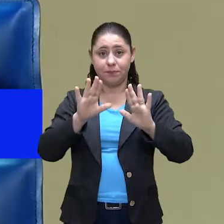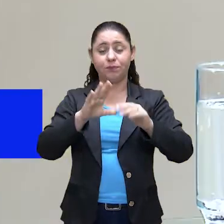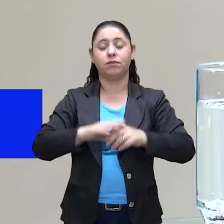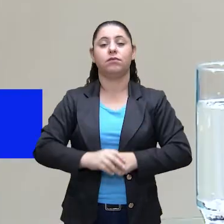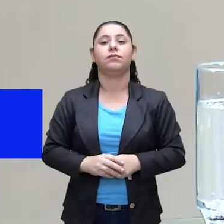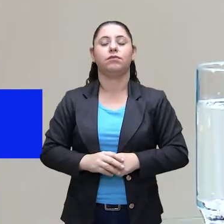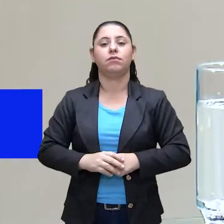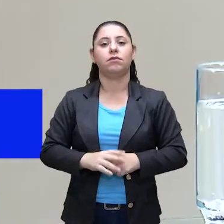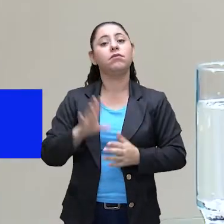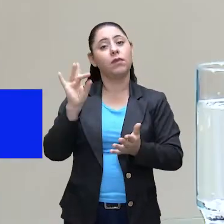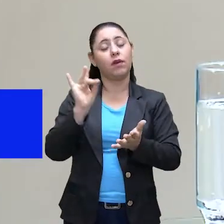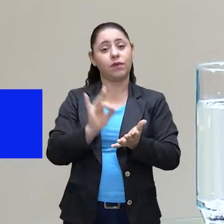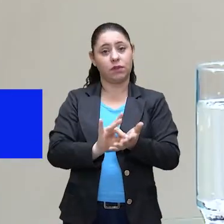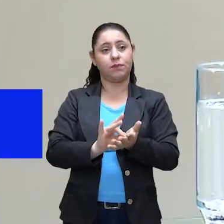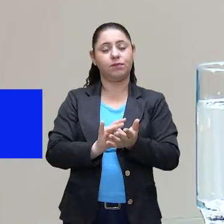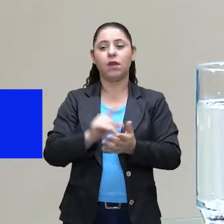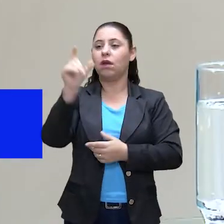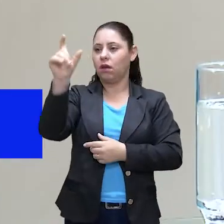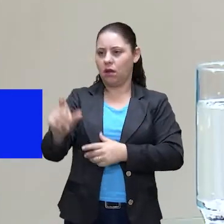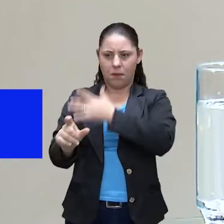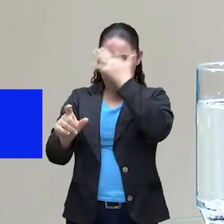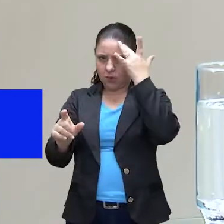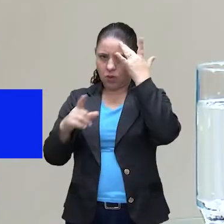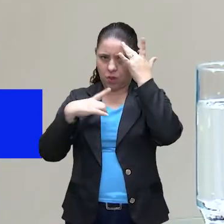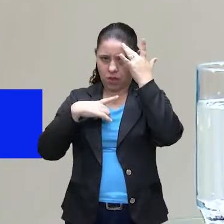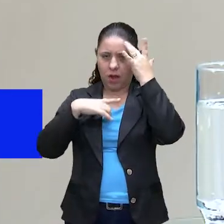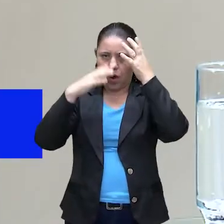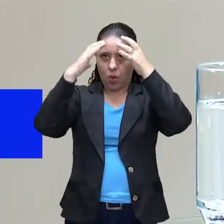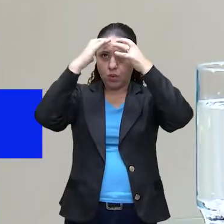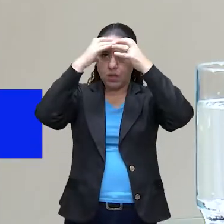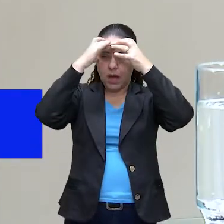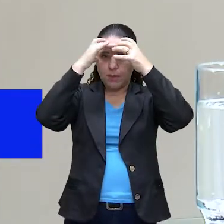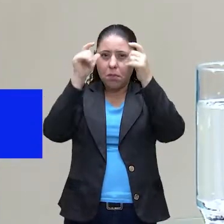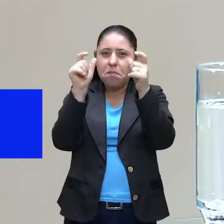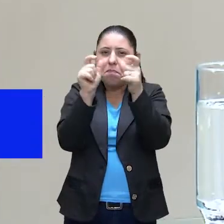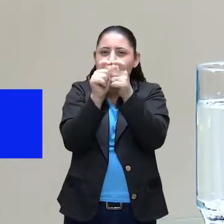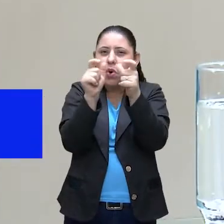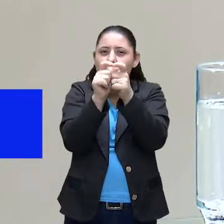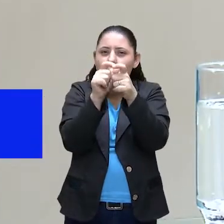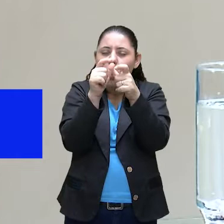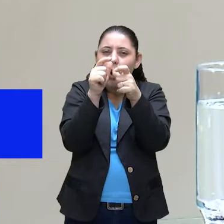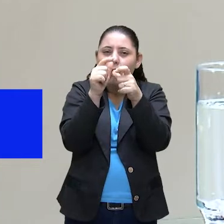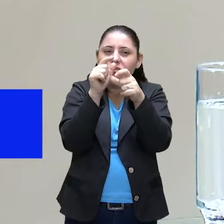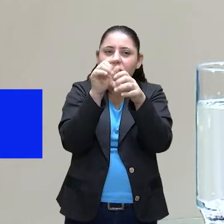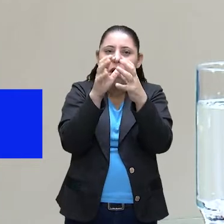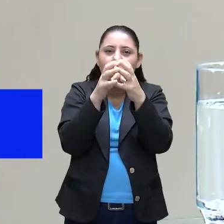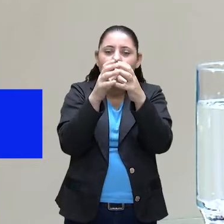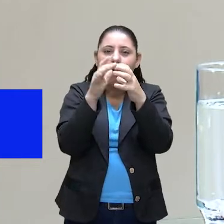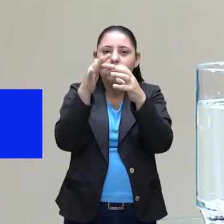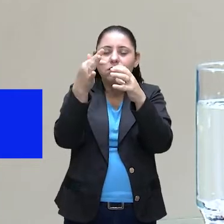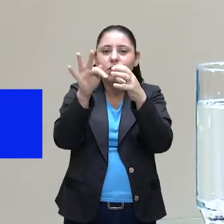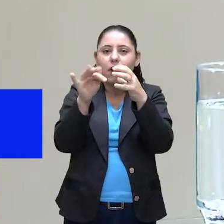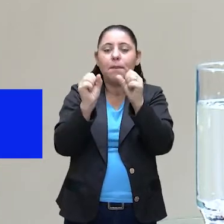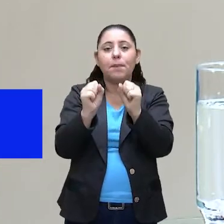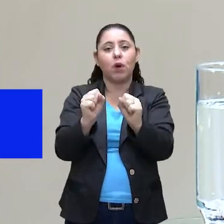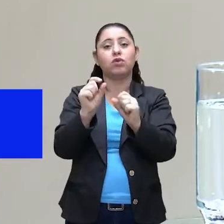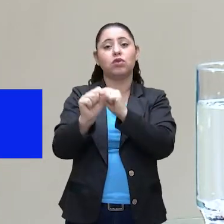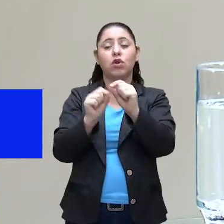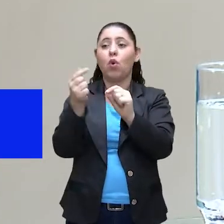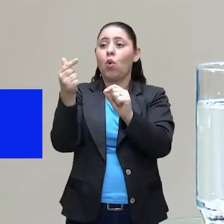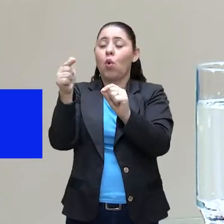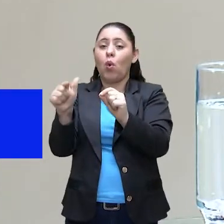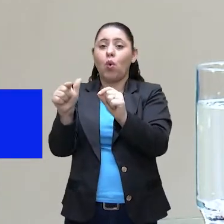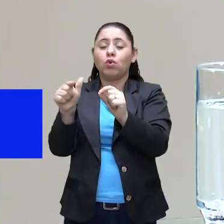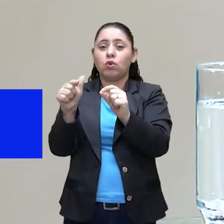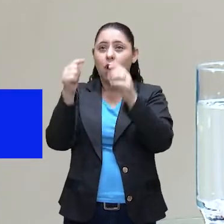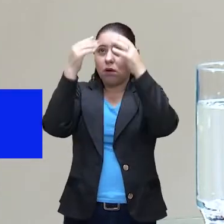exemplo? Na realidade, assim, um indivíduo que tem uma pequena área lesada, ele vai ter maior possibilidade de que